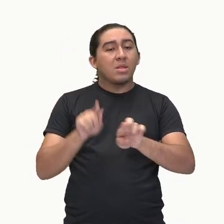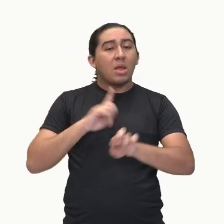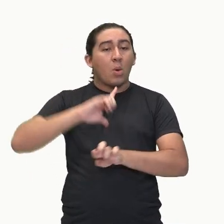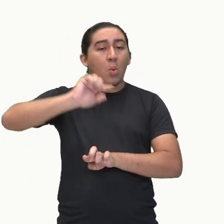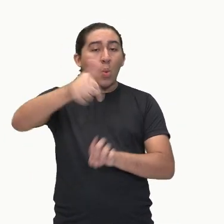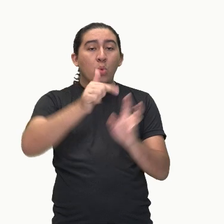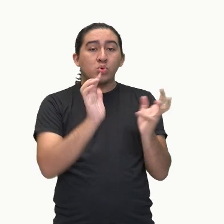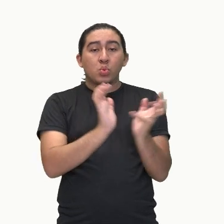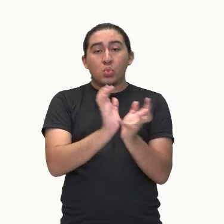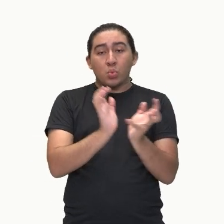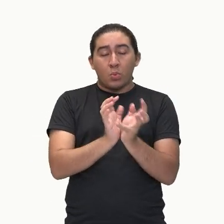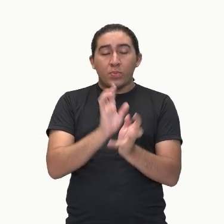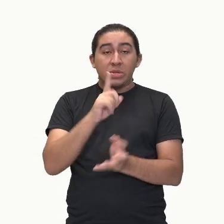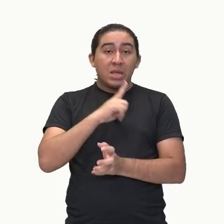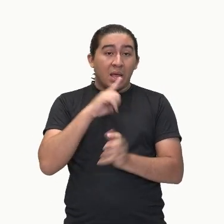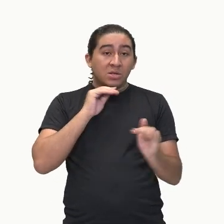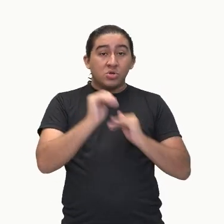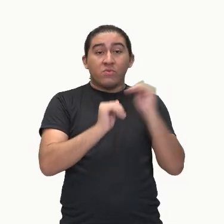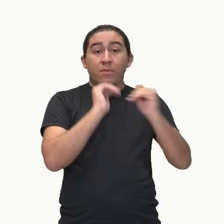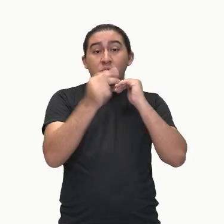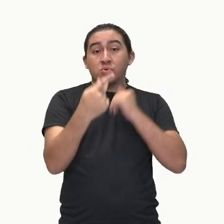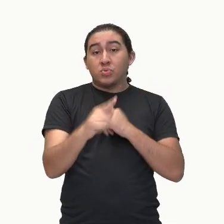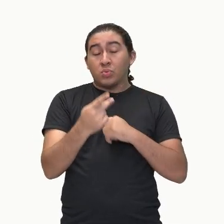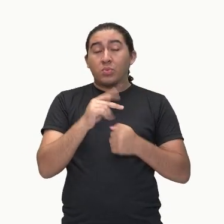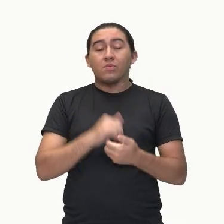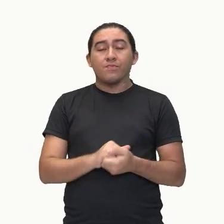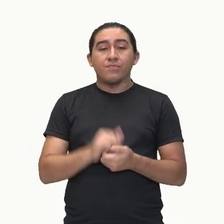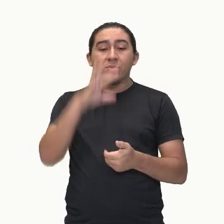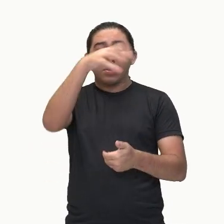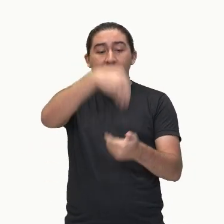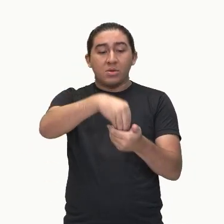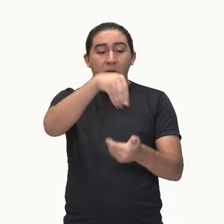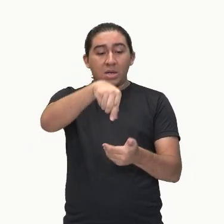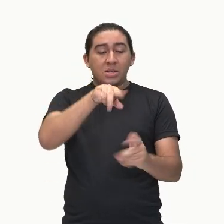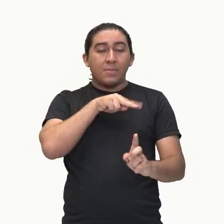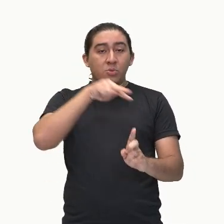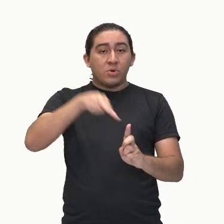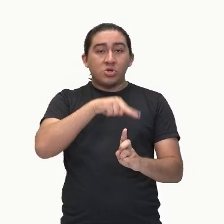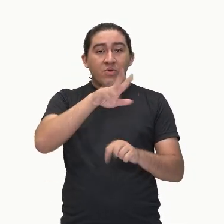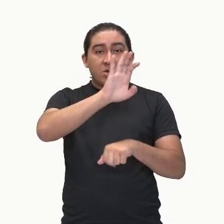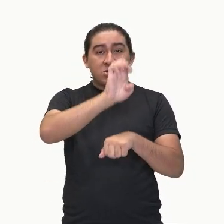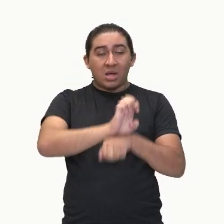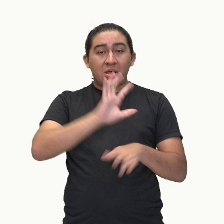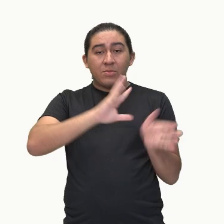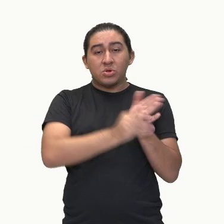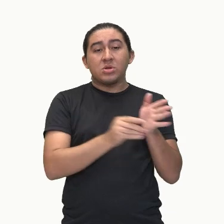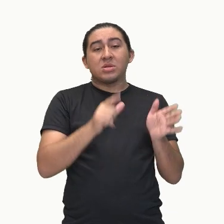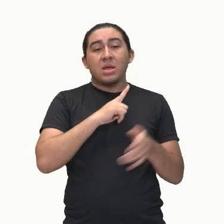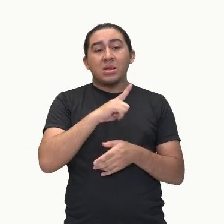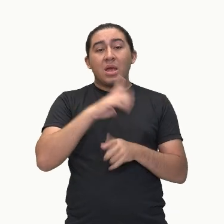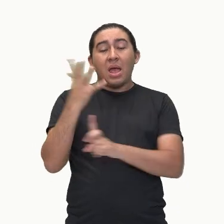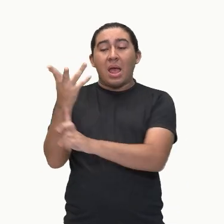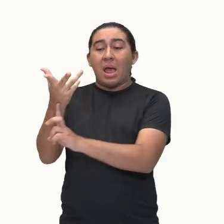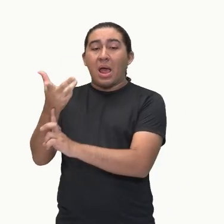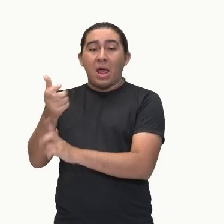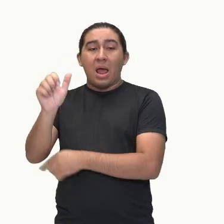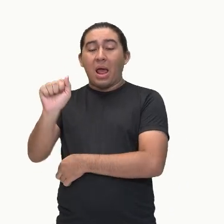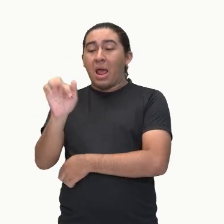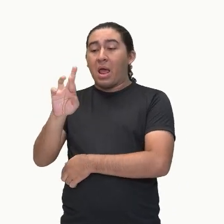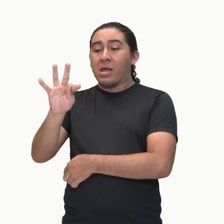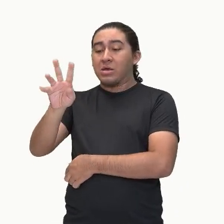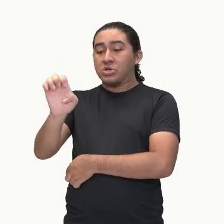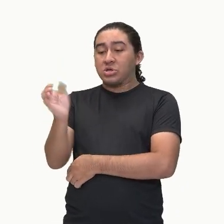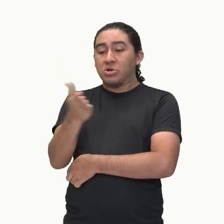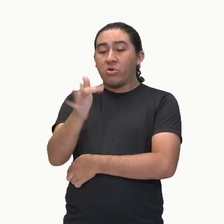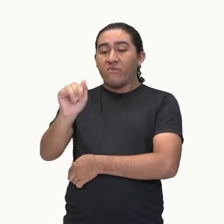trazem isso desenvolvido. Dentro dessa vertente amazônica, temos Artefato, com também trabalhos